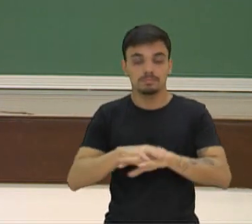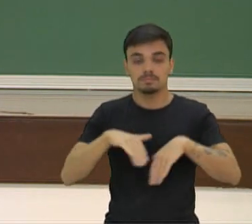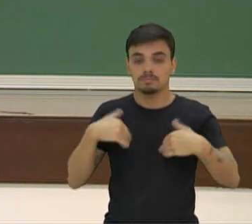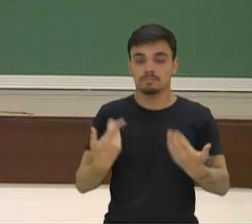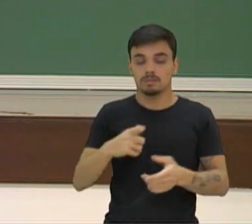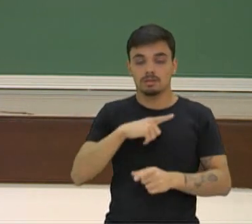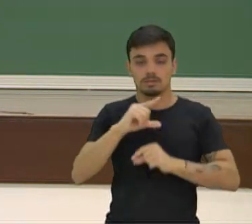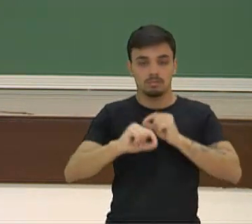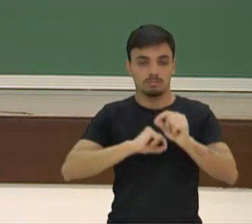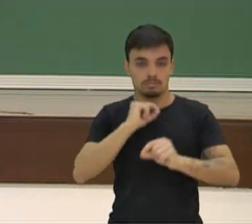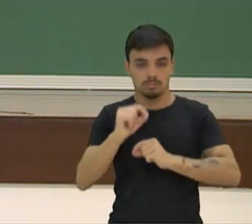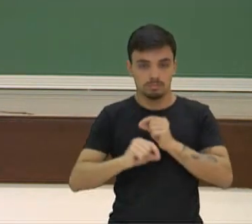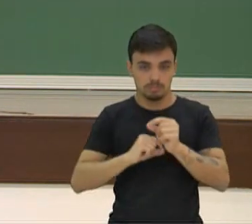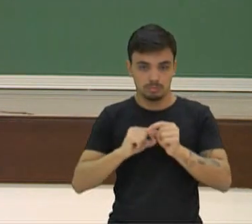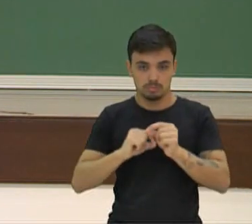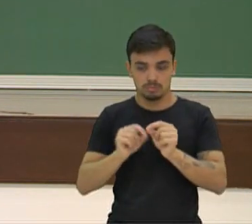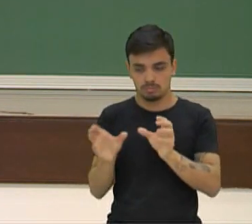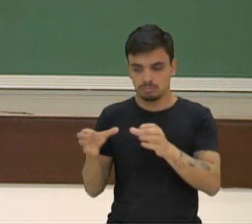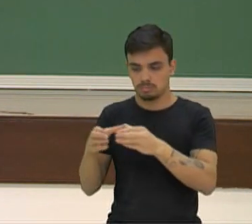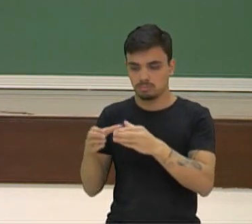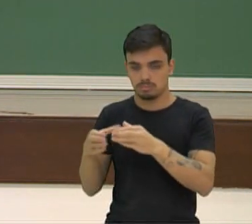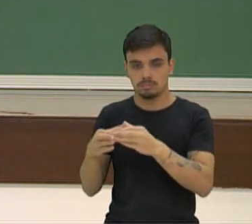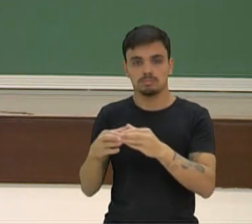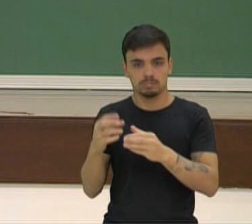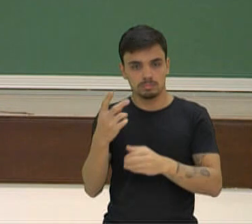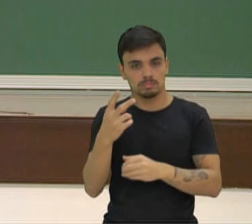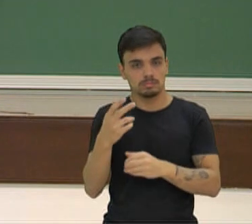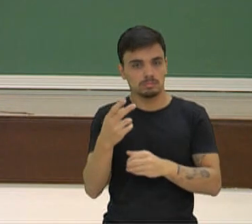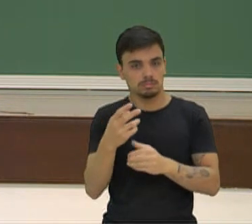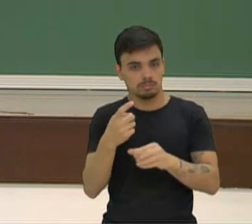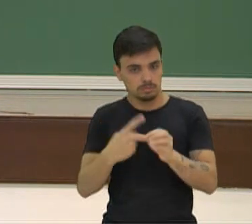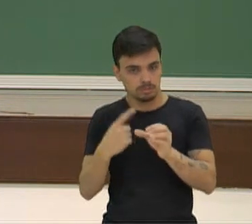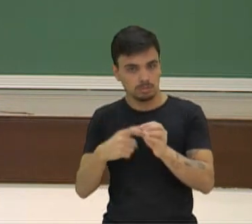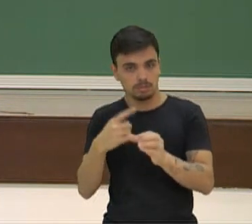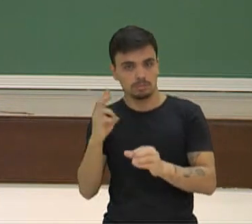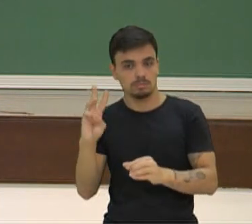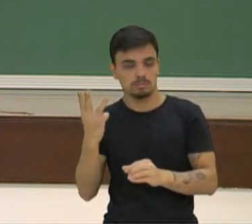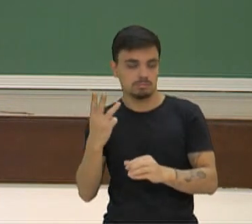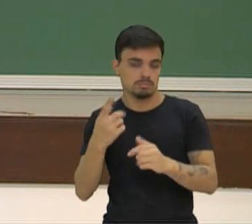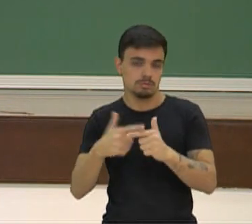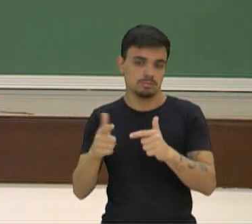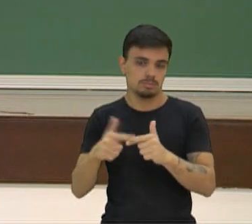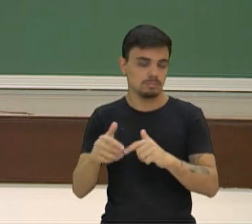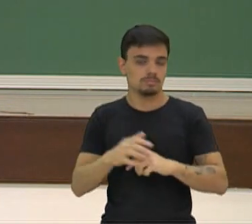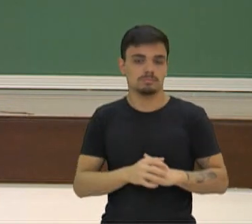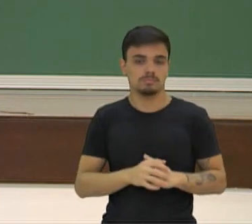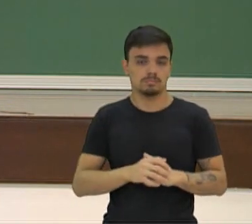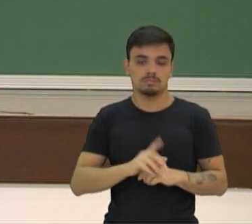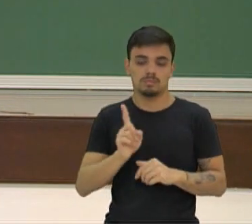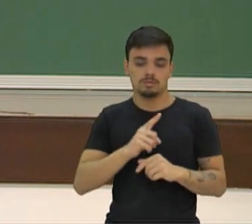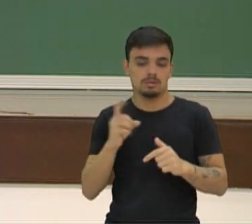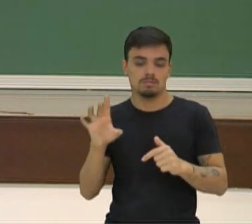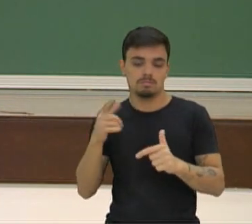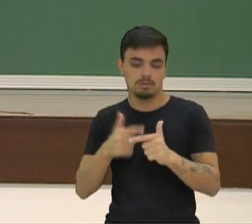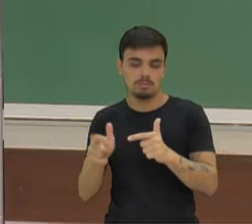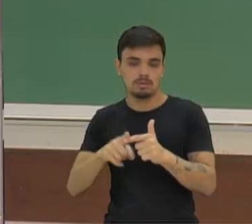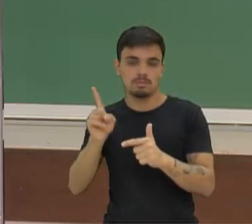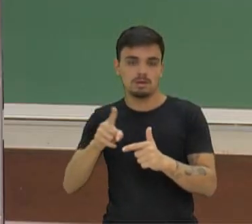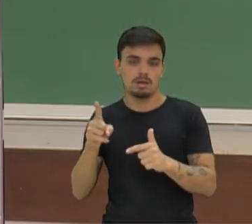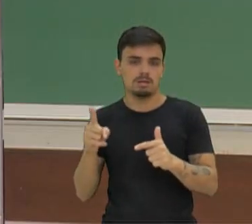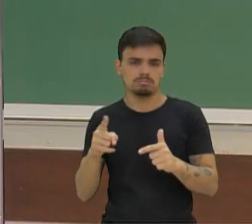temos essa província com esses problemas. Mas não tinham somente esses problemas que por si só eram graves.